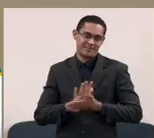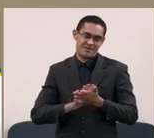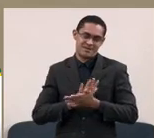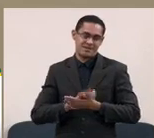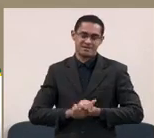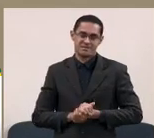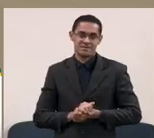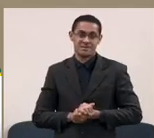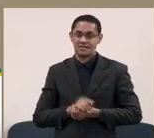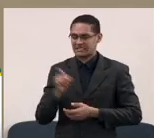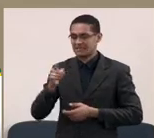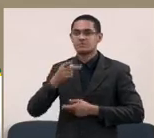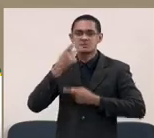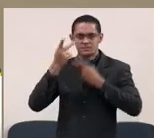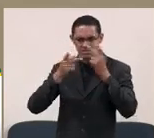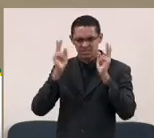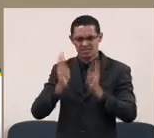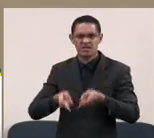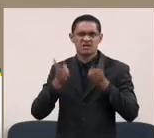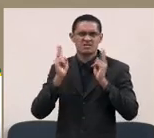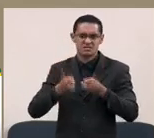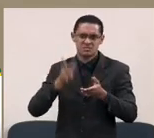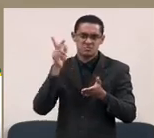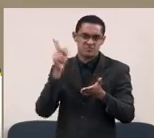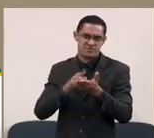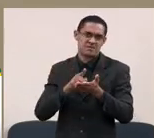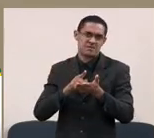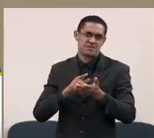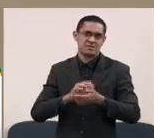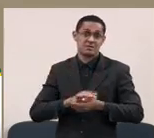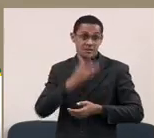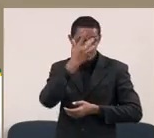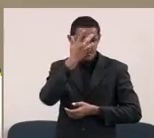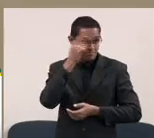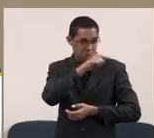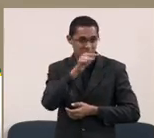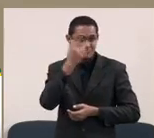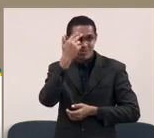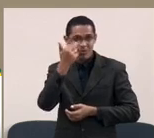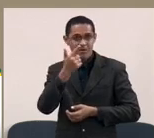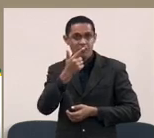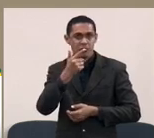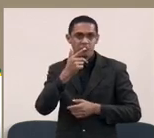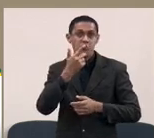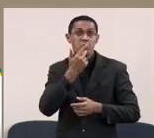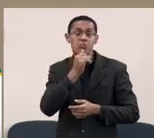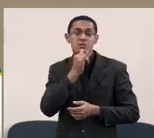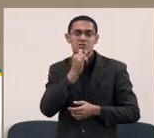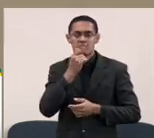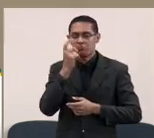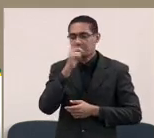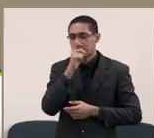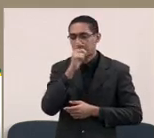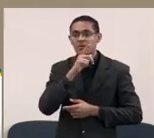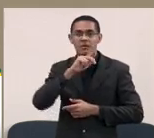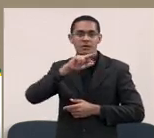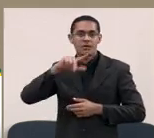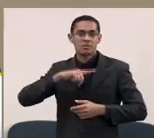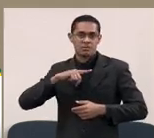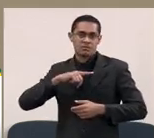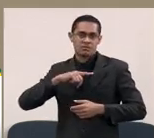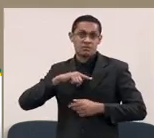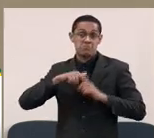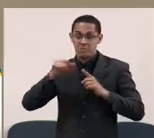medida que, quando a gente é criança, a gente vai falando espontaneamente as coisas que sentimos. Depois a sociedade vai nos incutindo